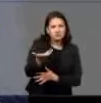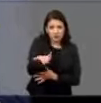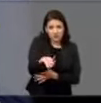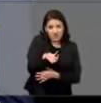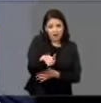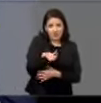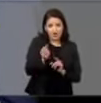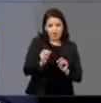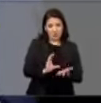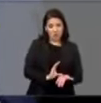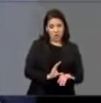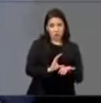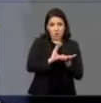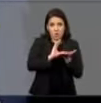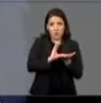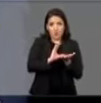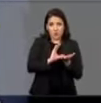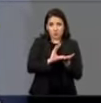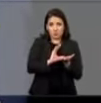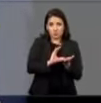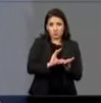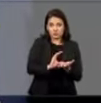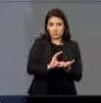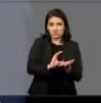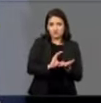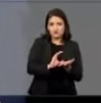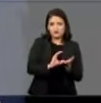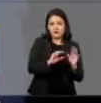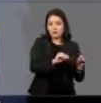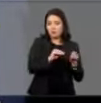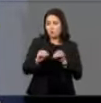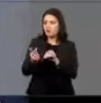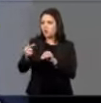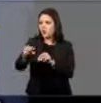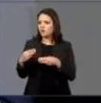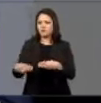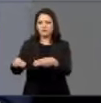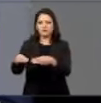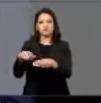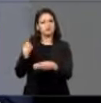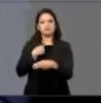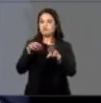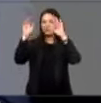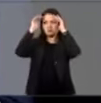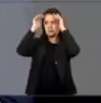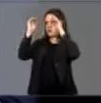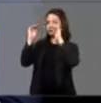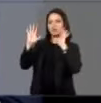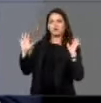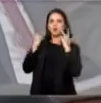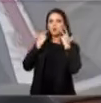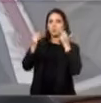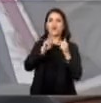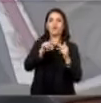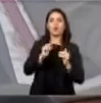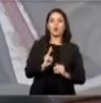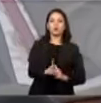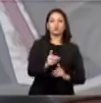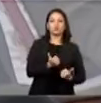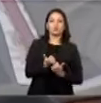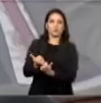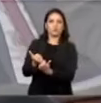que o conselho esteja em qualquer outro ministério, nós, obviamente, iremos respeitar e vamos continuar apoiando.